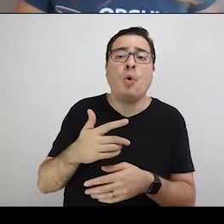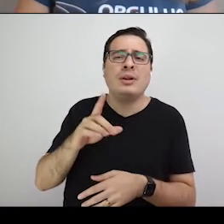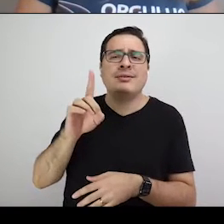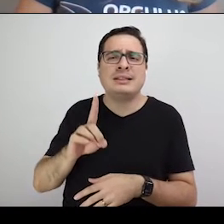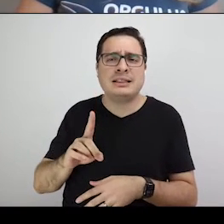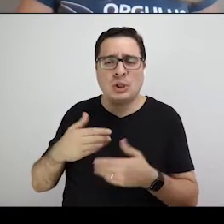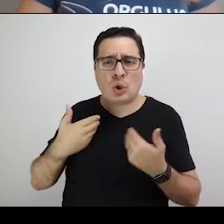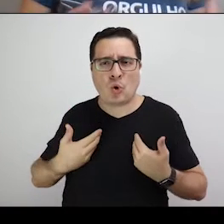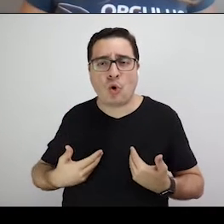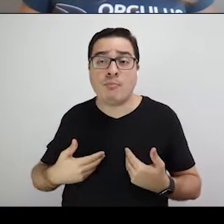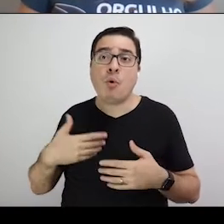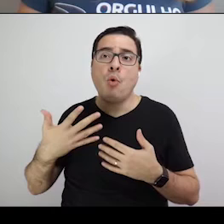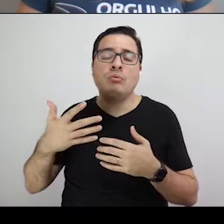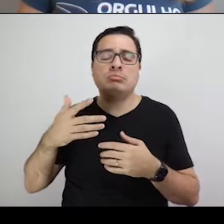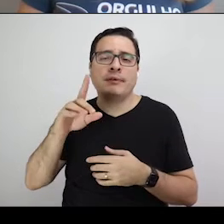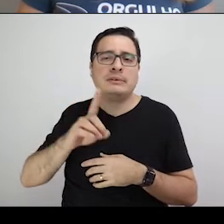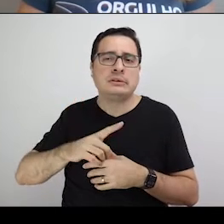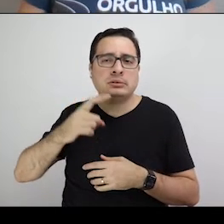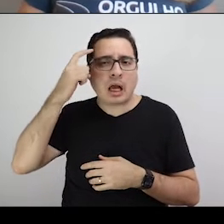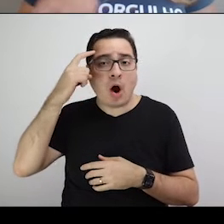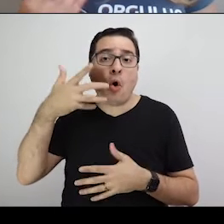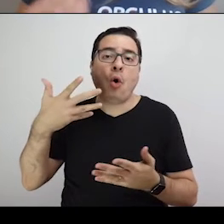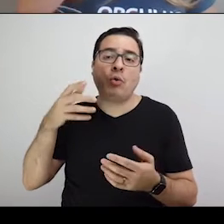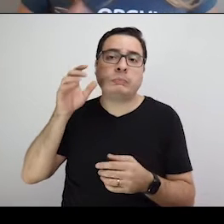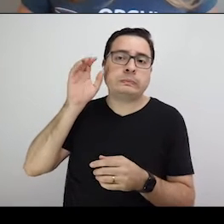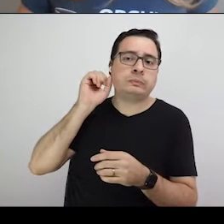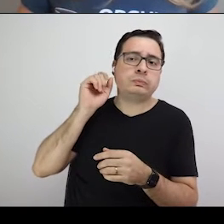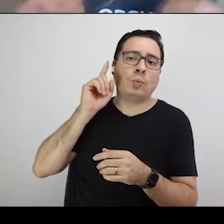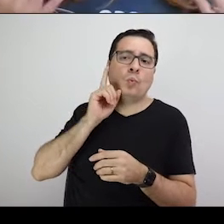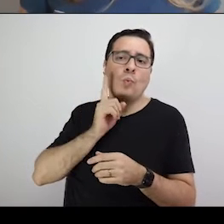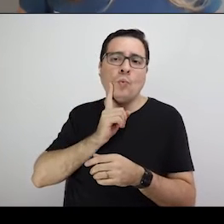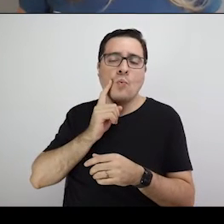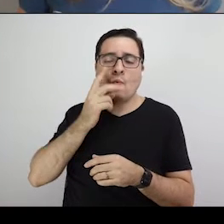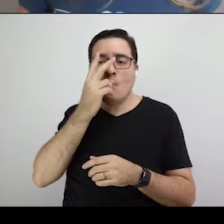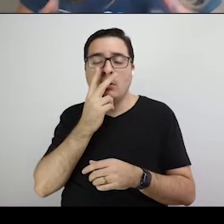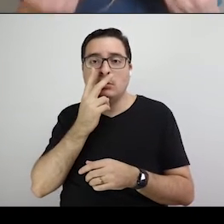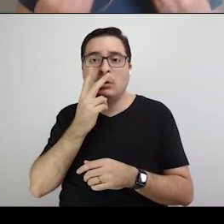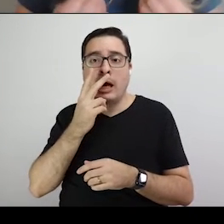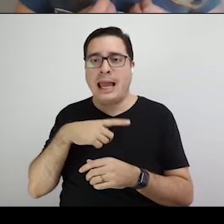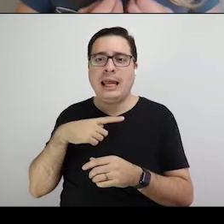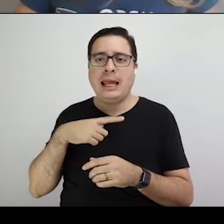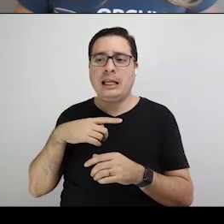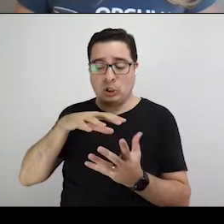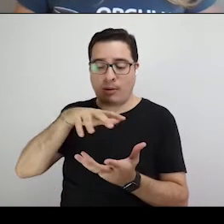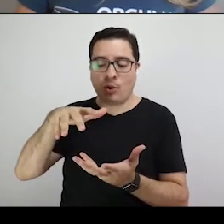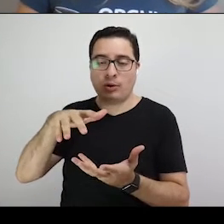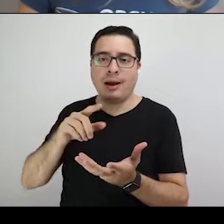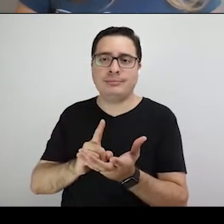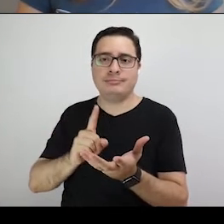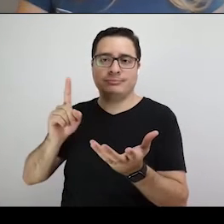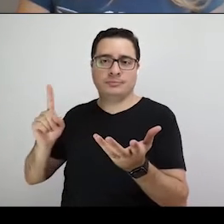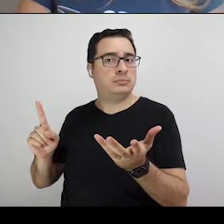motoras, intelectuais ou audiovisuais não fiquem fora de um mundo que oferece